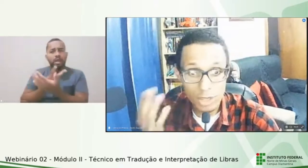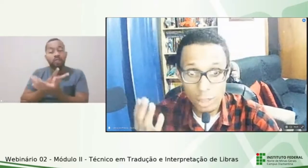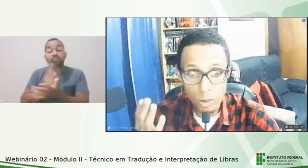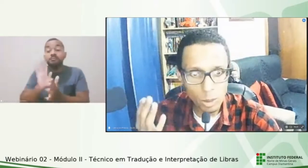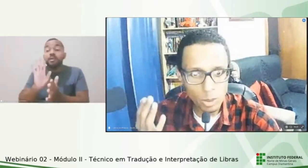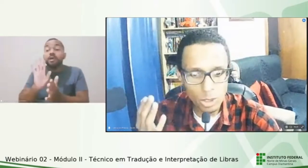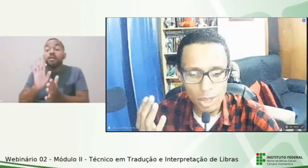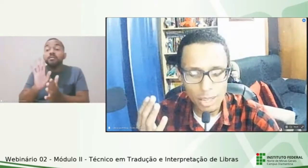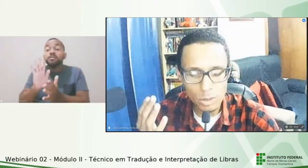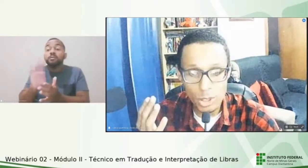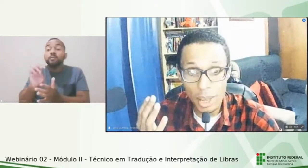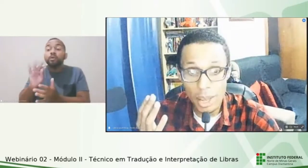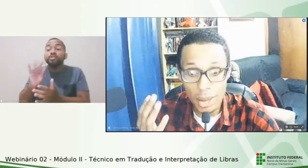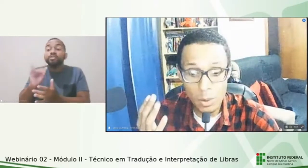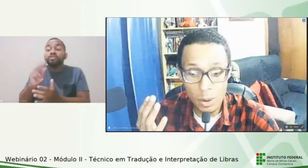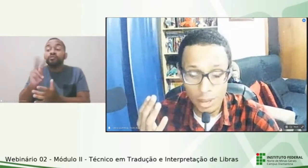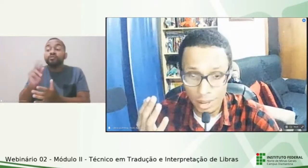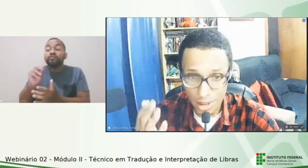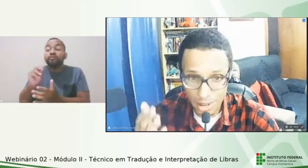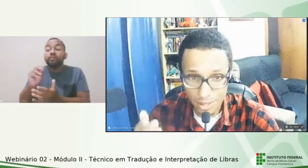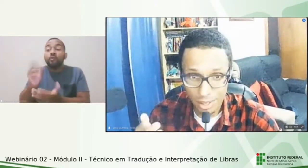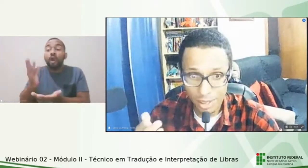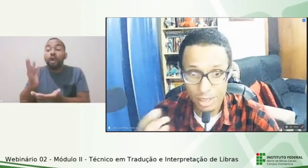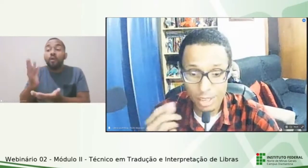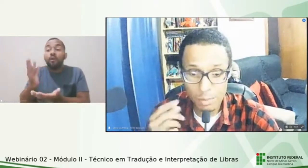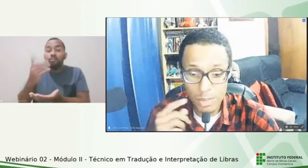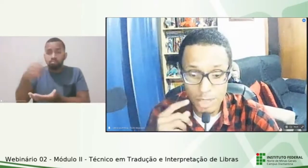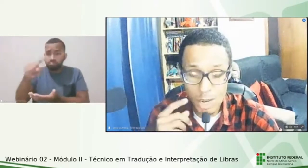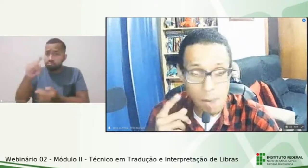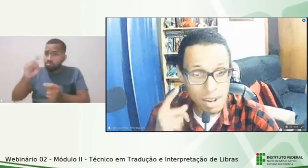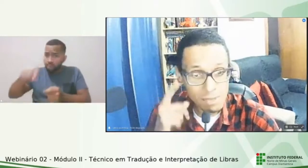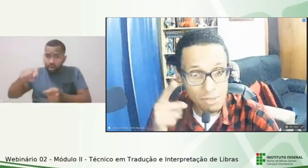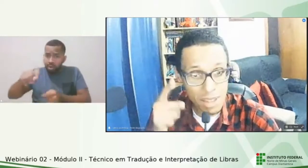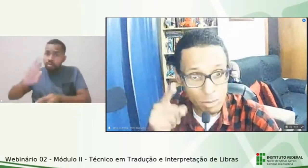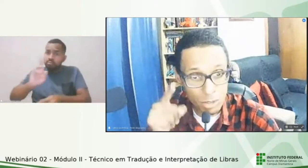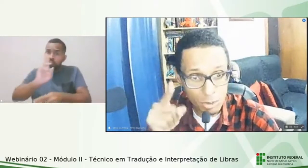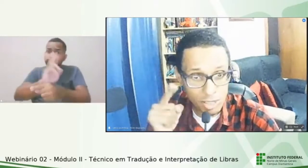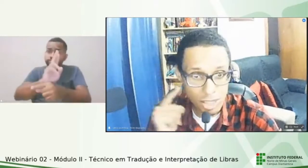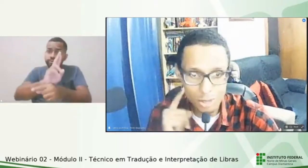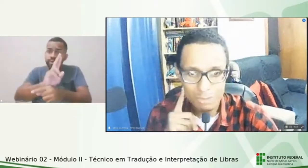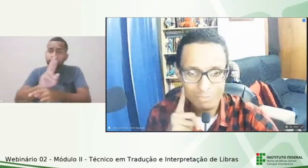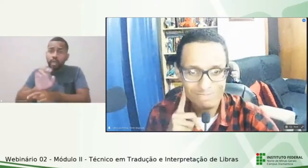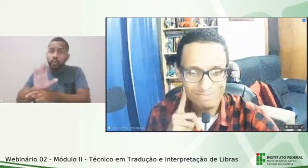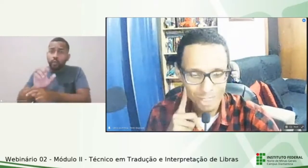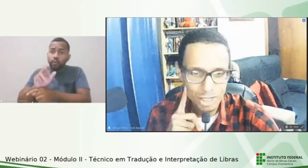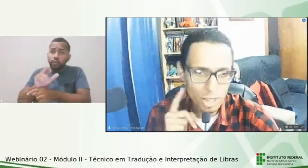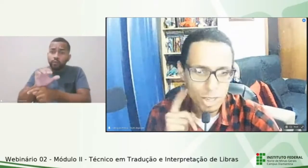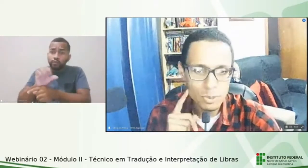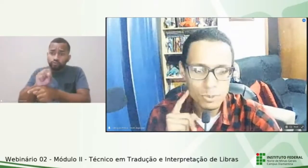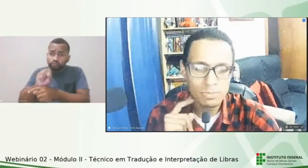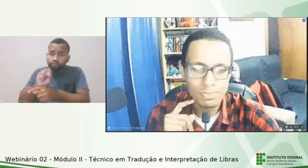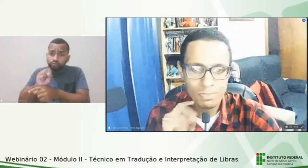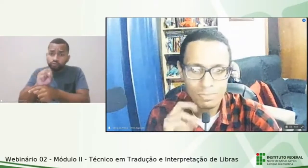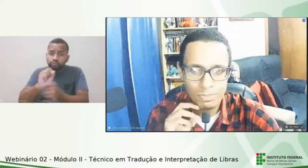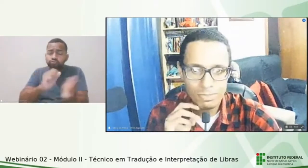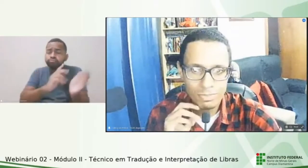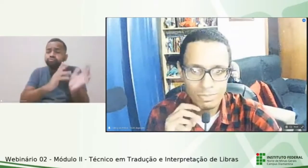Você tem todo o direito de recorrer e pedir para ver o seu vídeo. Você tem direito.